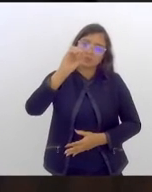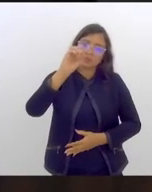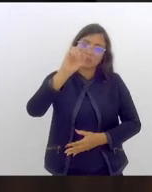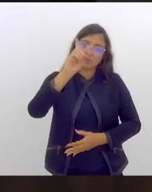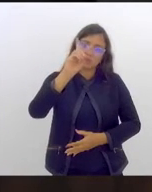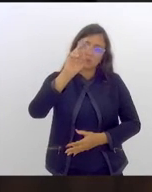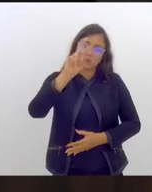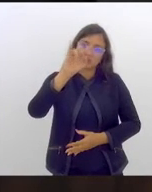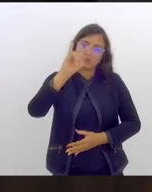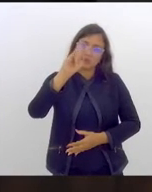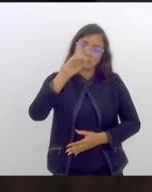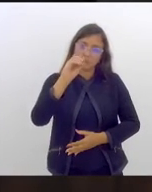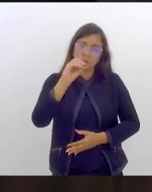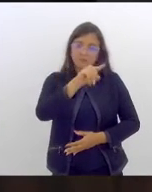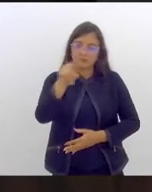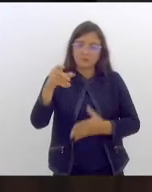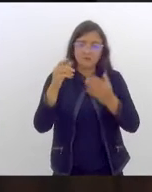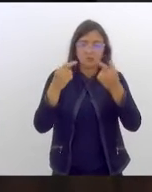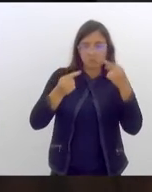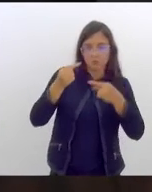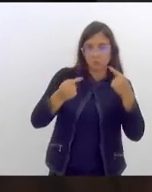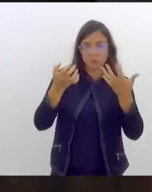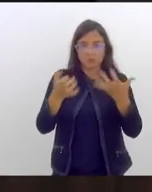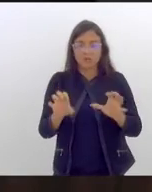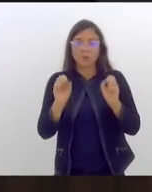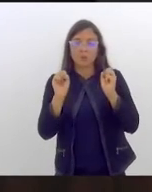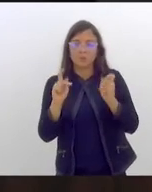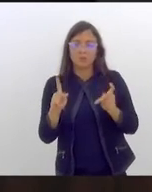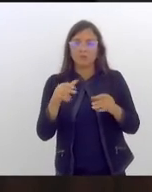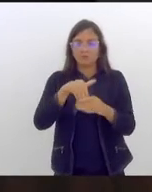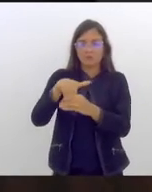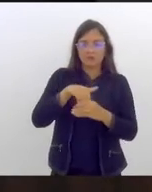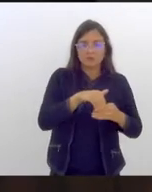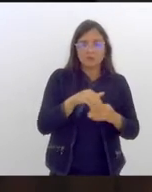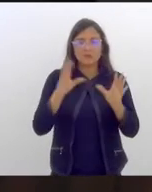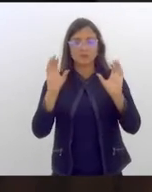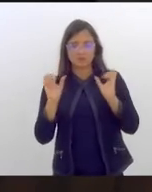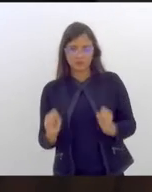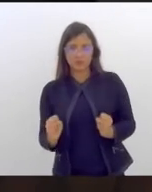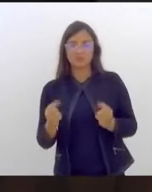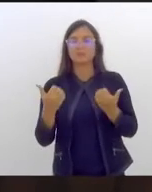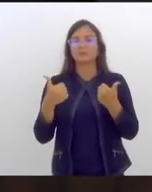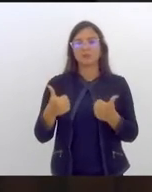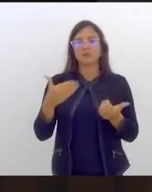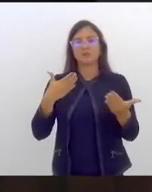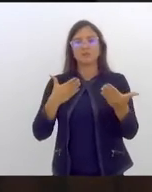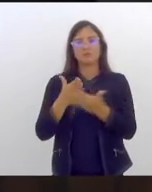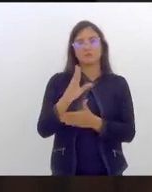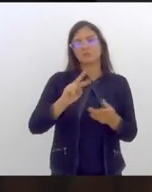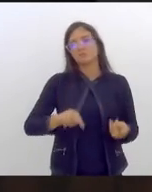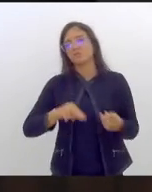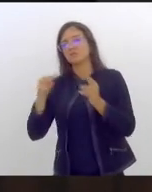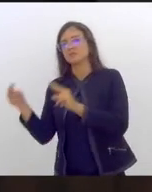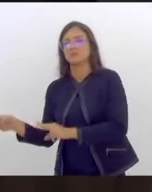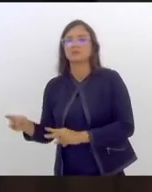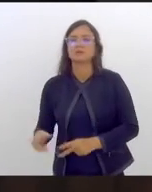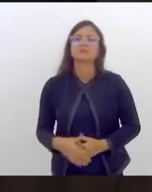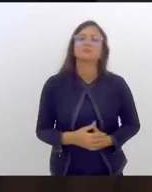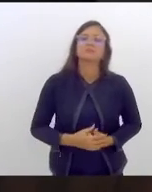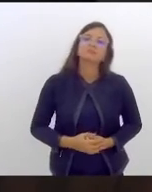avião e votação os senhores que a própria permanece Como estão aprovado vai a promulgação